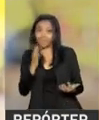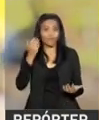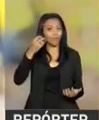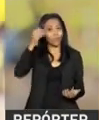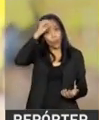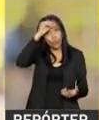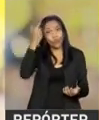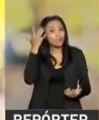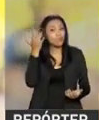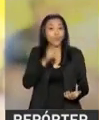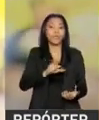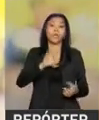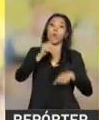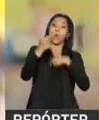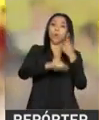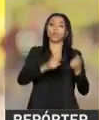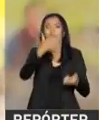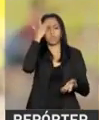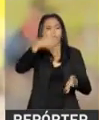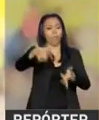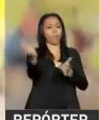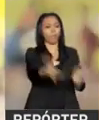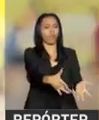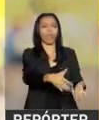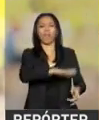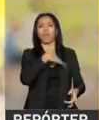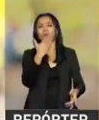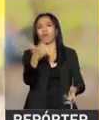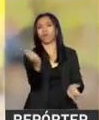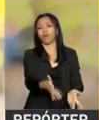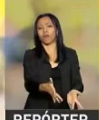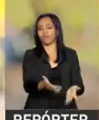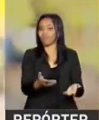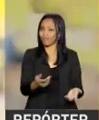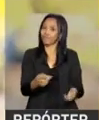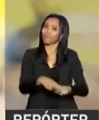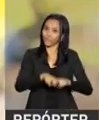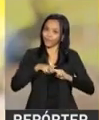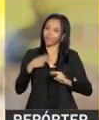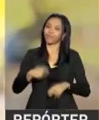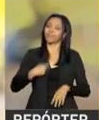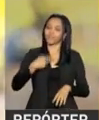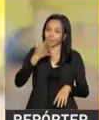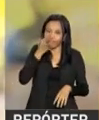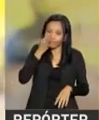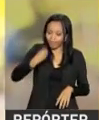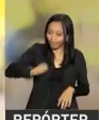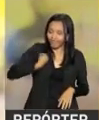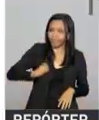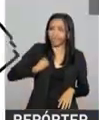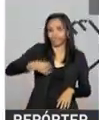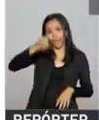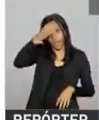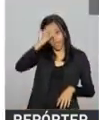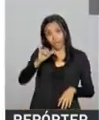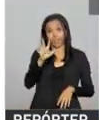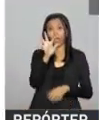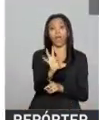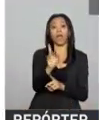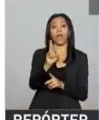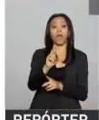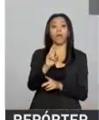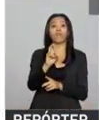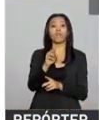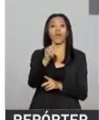são sepultadas como indigentes. Daí a importância de se fazer a confirmação de vida para evitar fraudes. E neste mês,